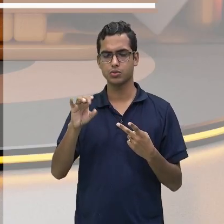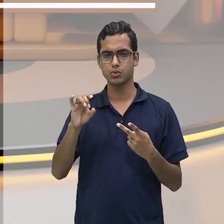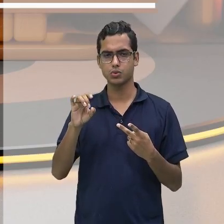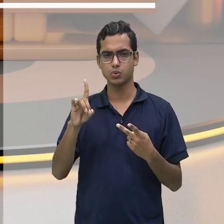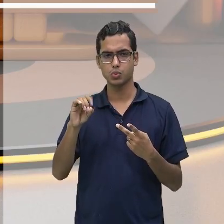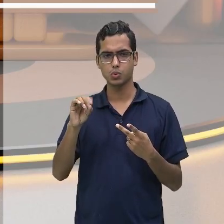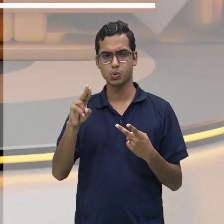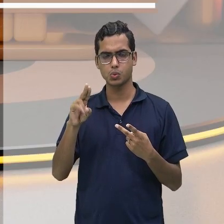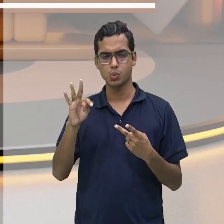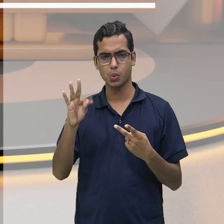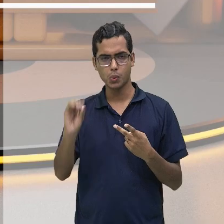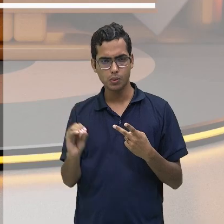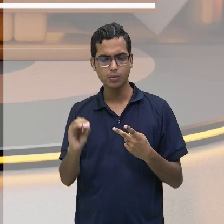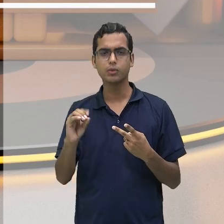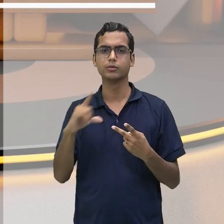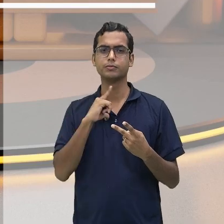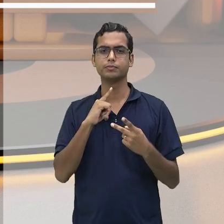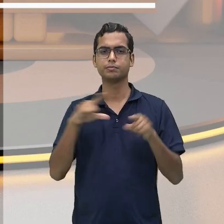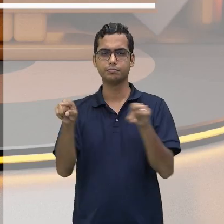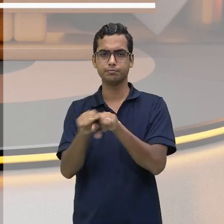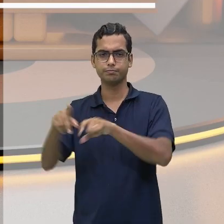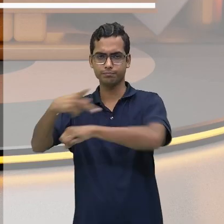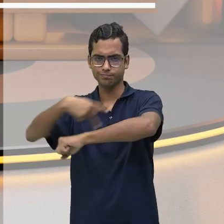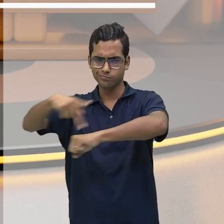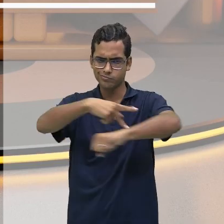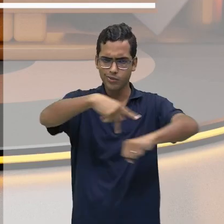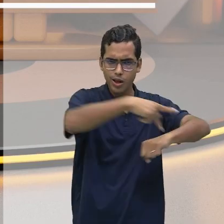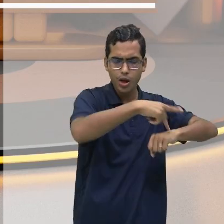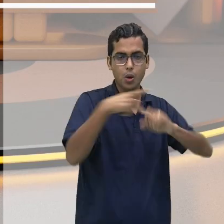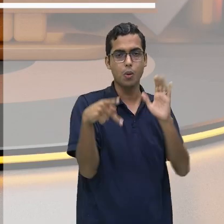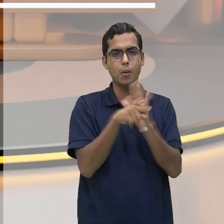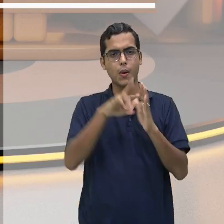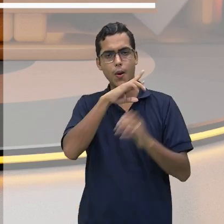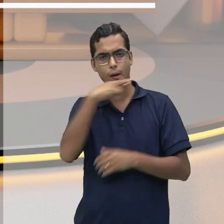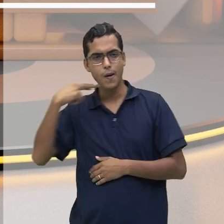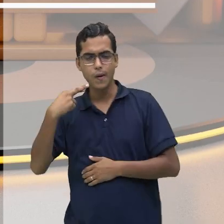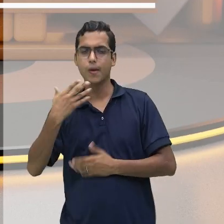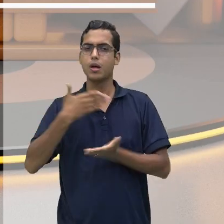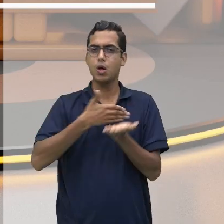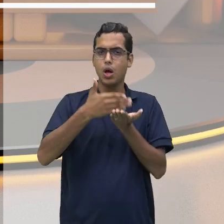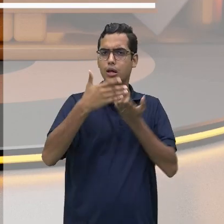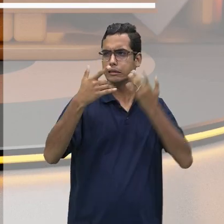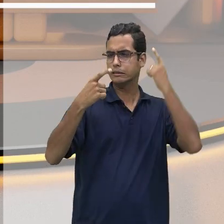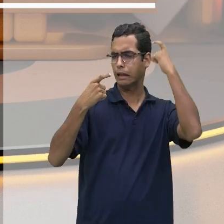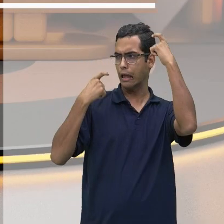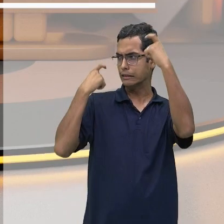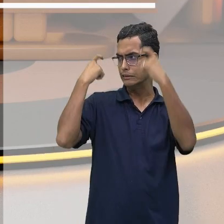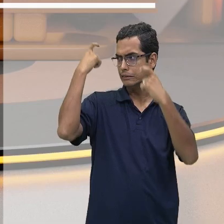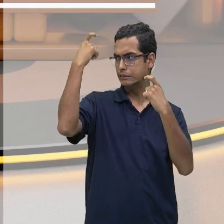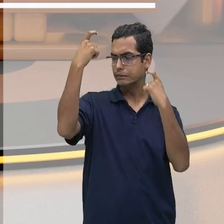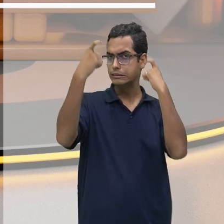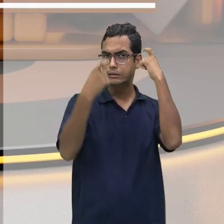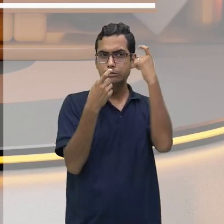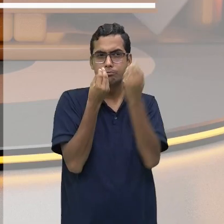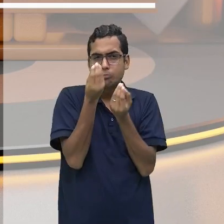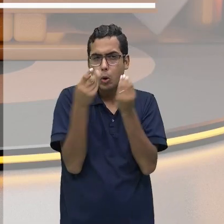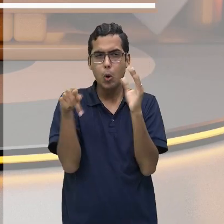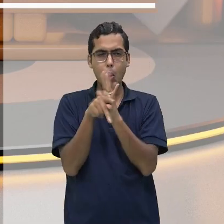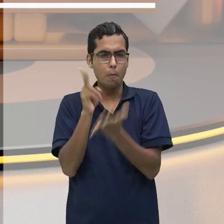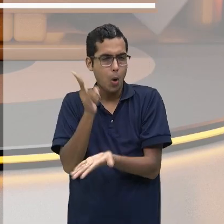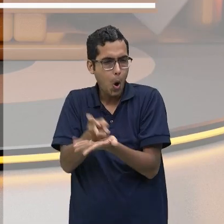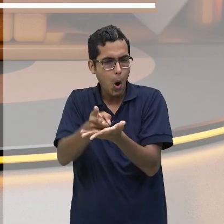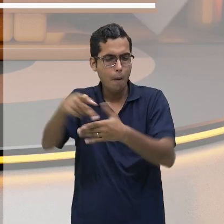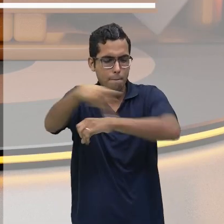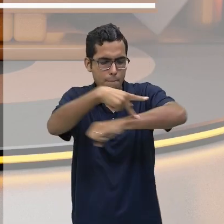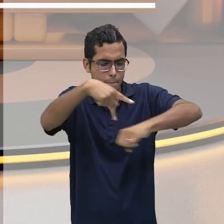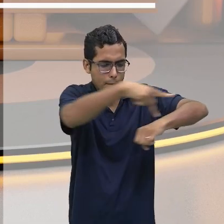né, que faziam parte naquela época da União Soviética. A Rússia também começa a se preocupar com isso para manter essa integração, tá? Então,